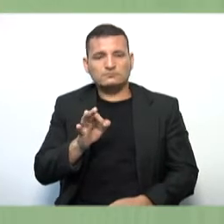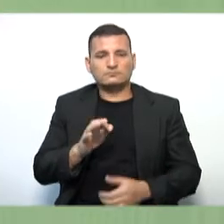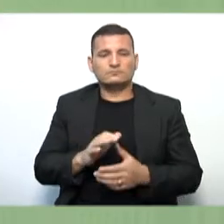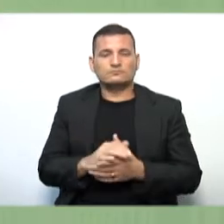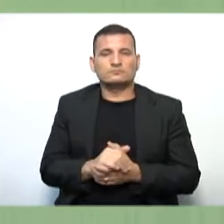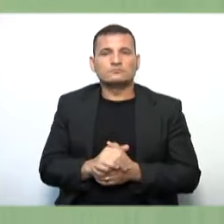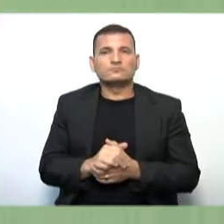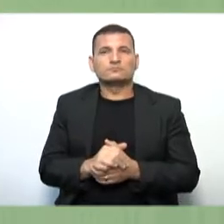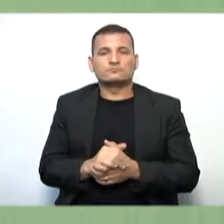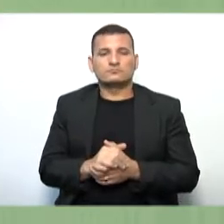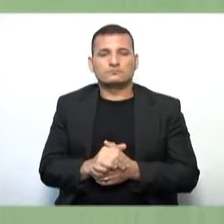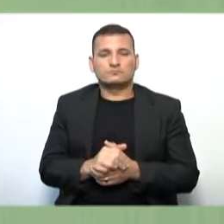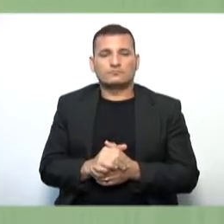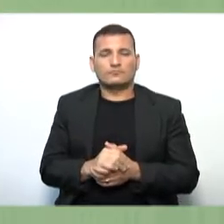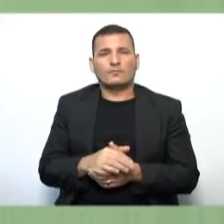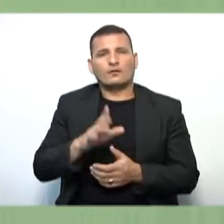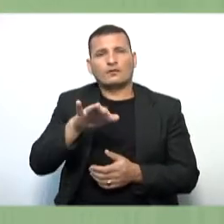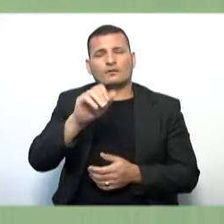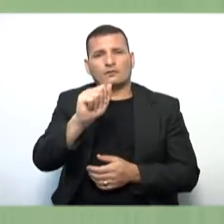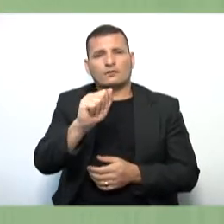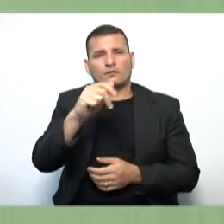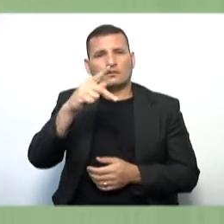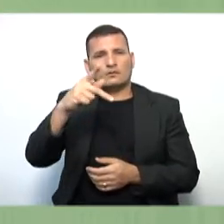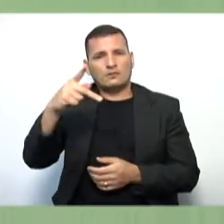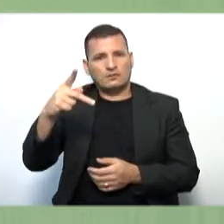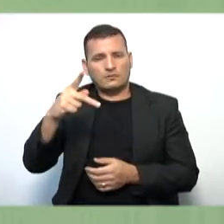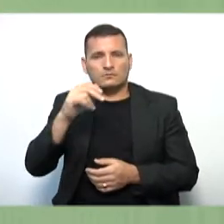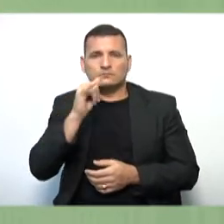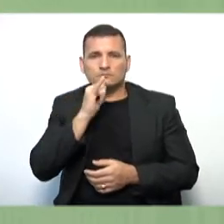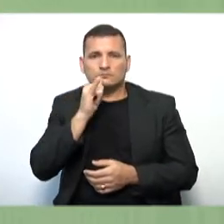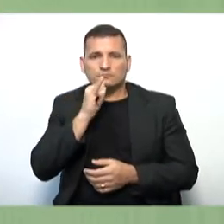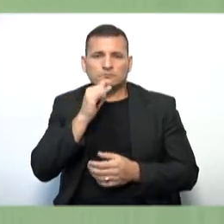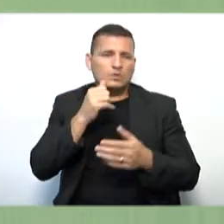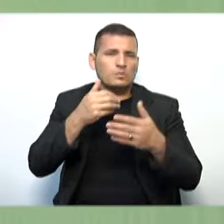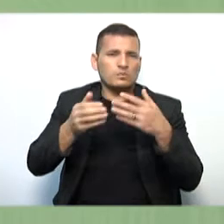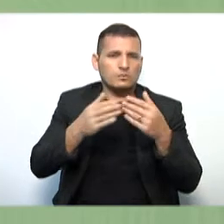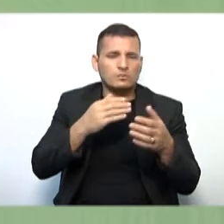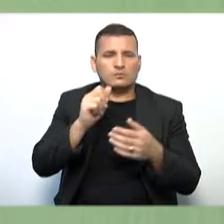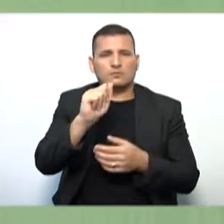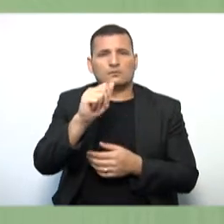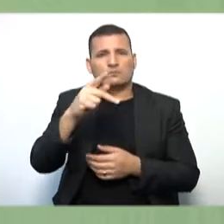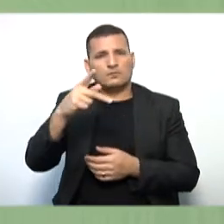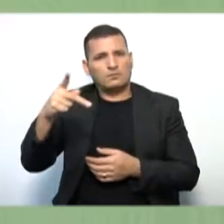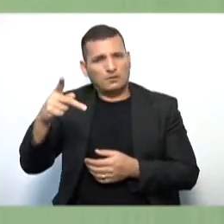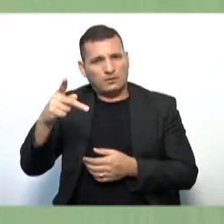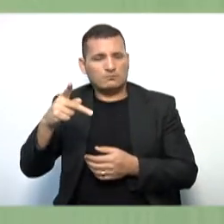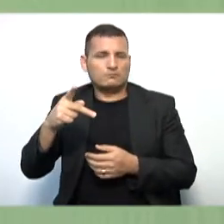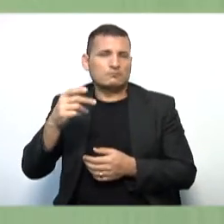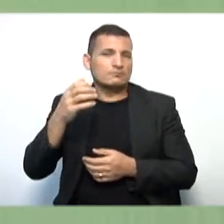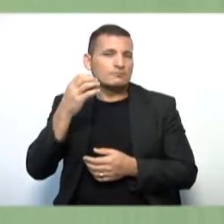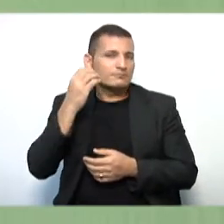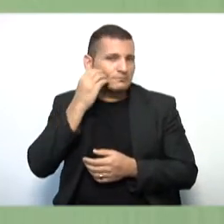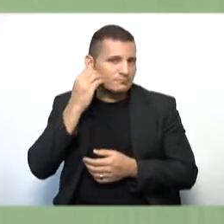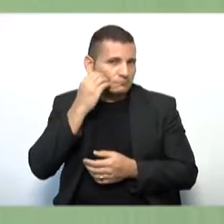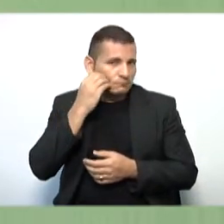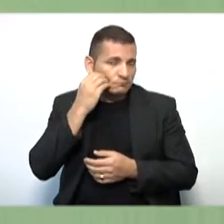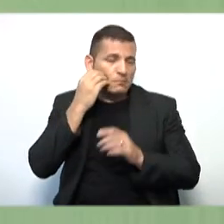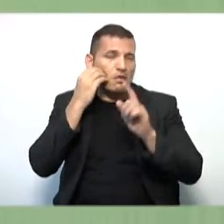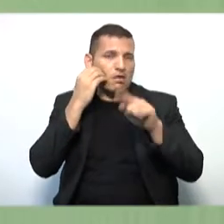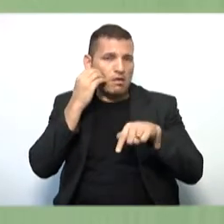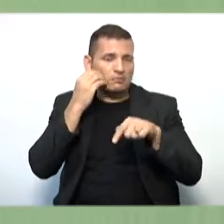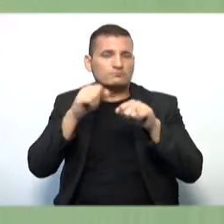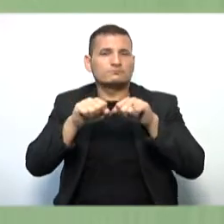são os aplicativos, né? Por exemplo, qualquer app de smartphone é um sistema